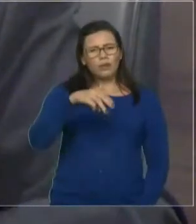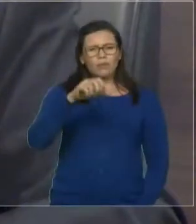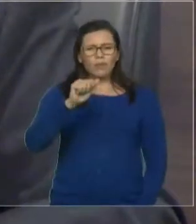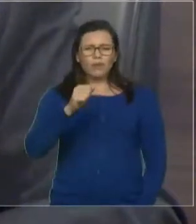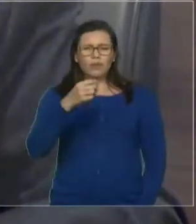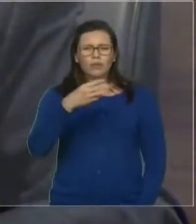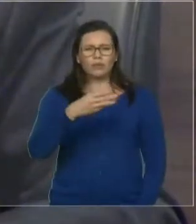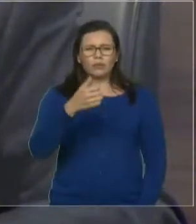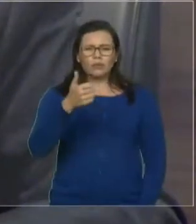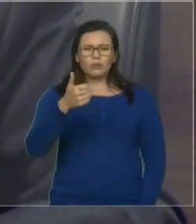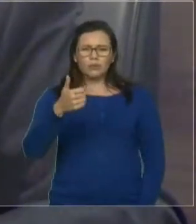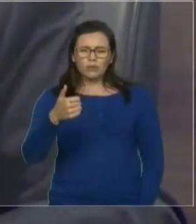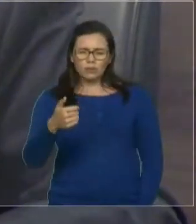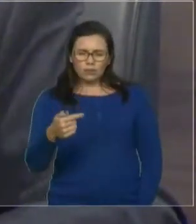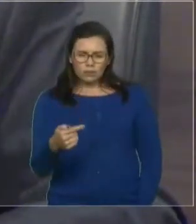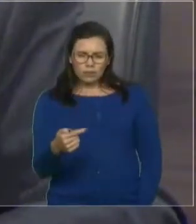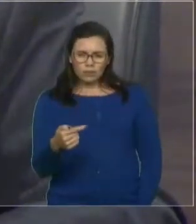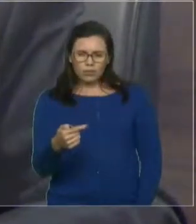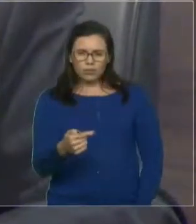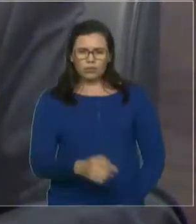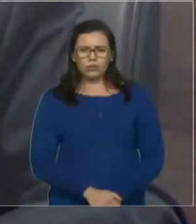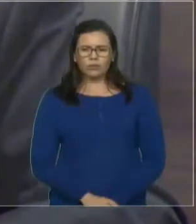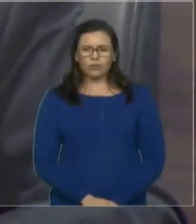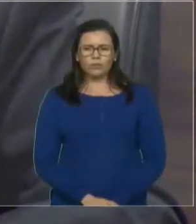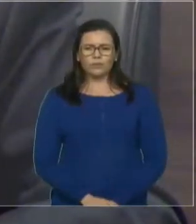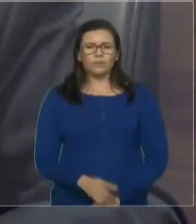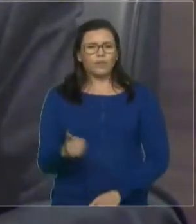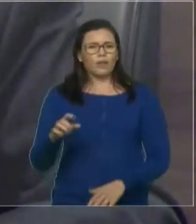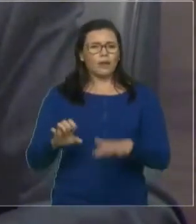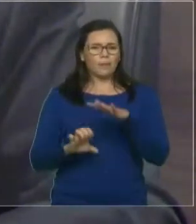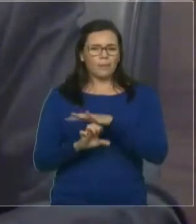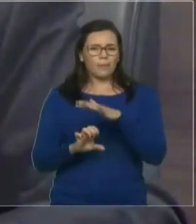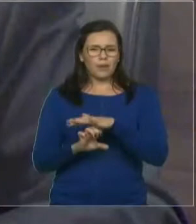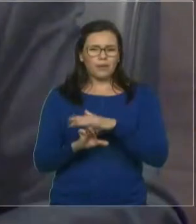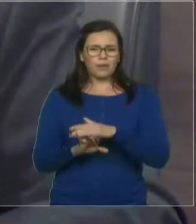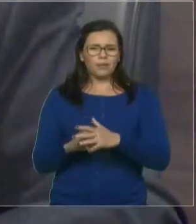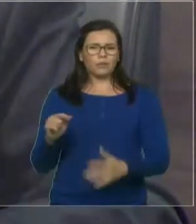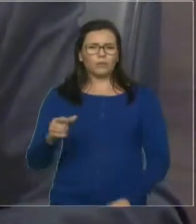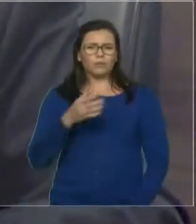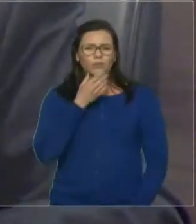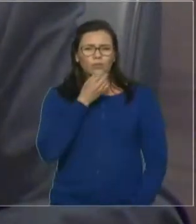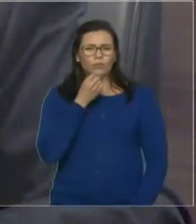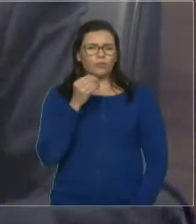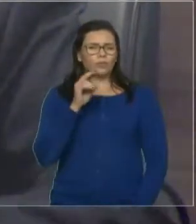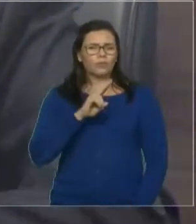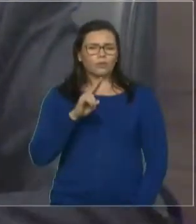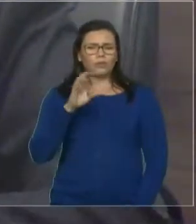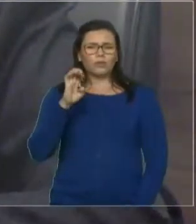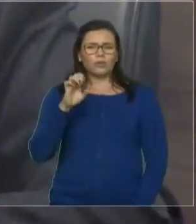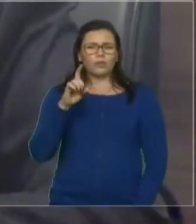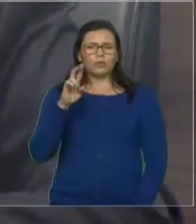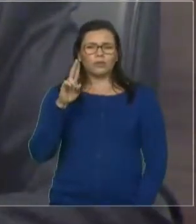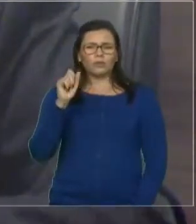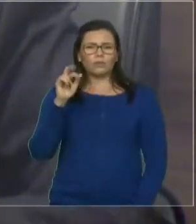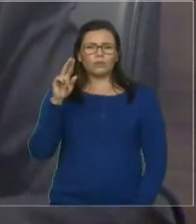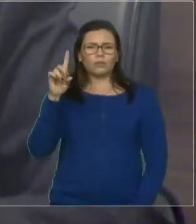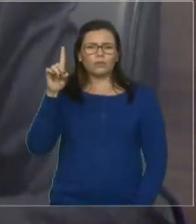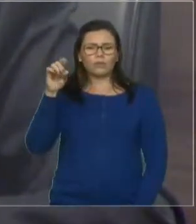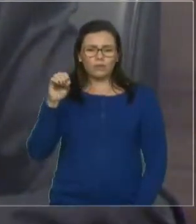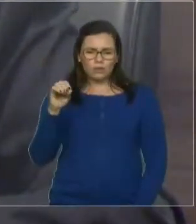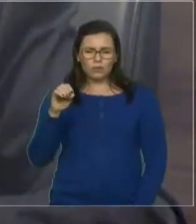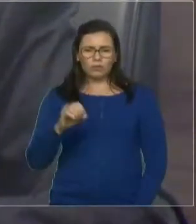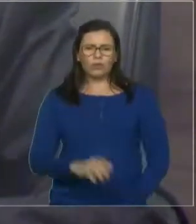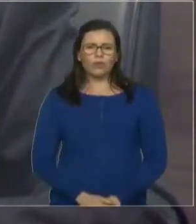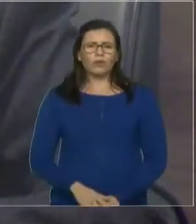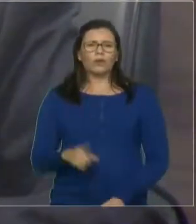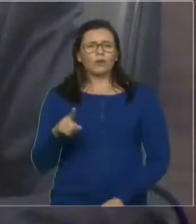no inverno nunca paralisou. A empresa do Eduardo continua fazendo esse trabalho lá. Então, significa dizer